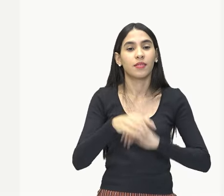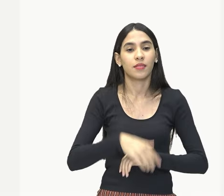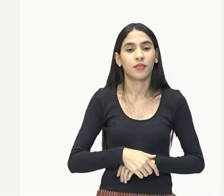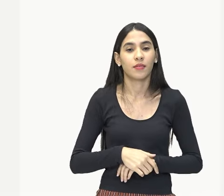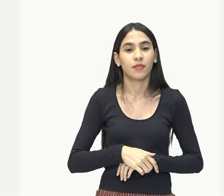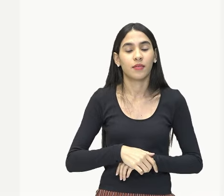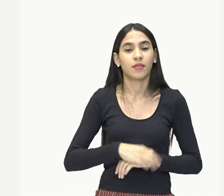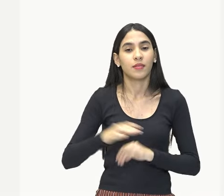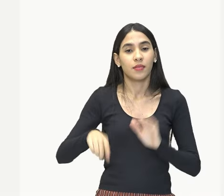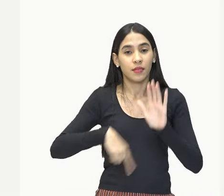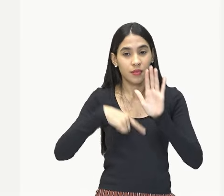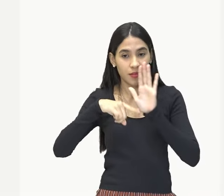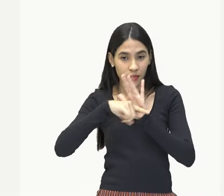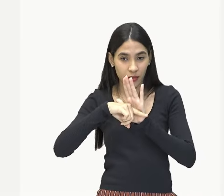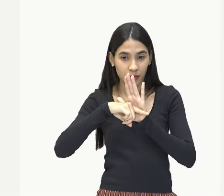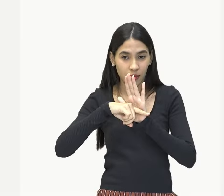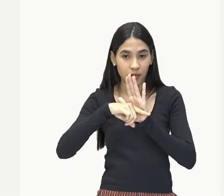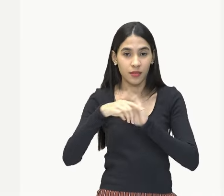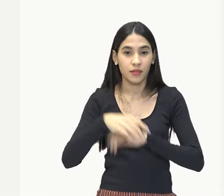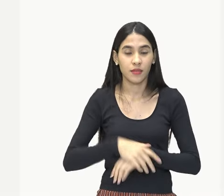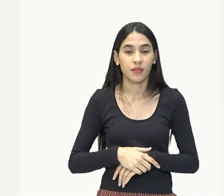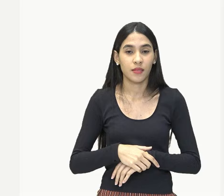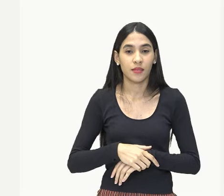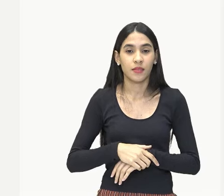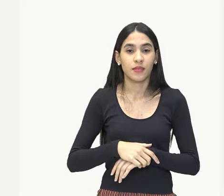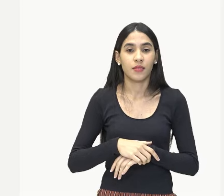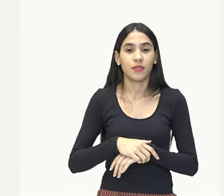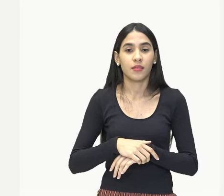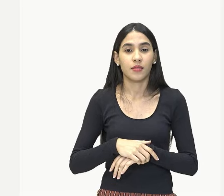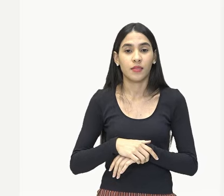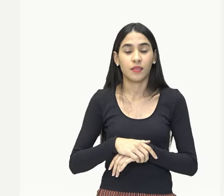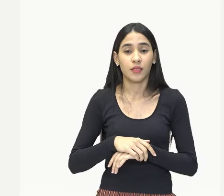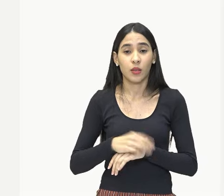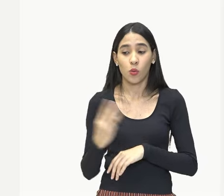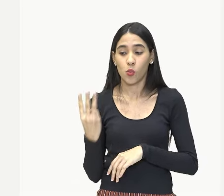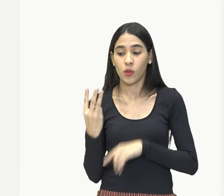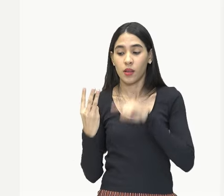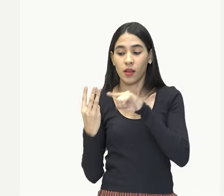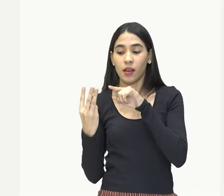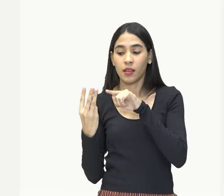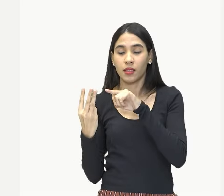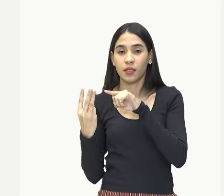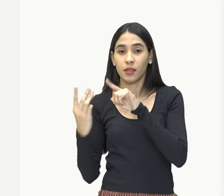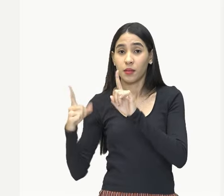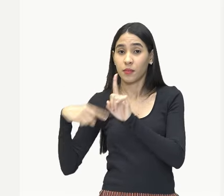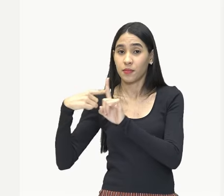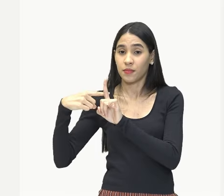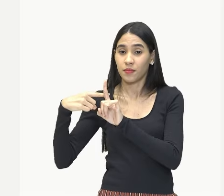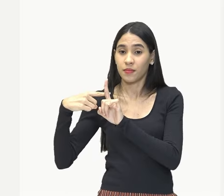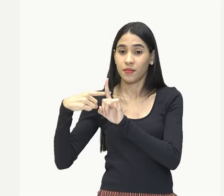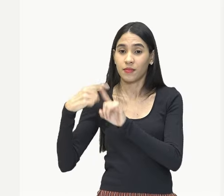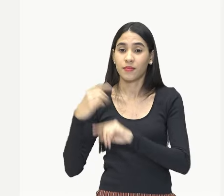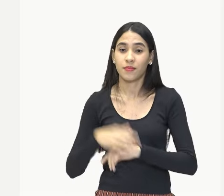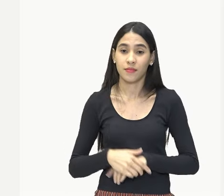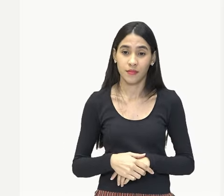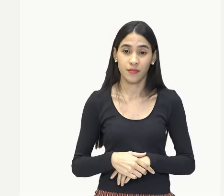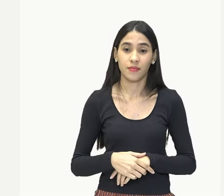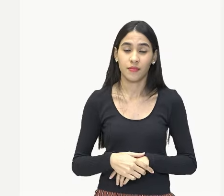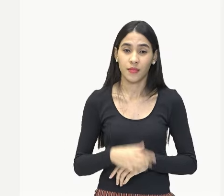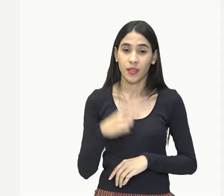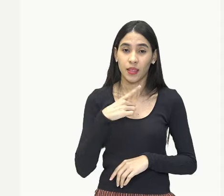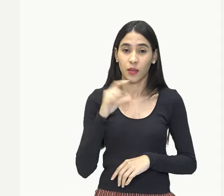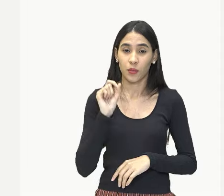o segundo é negativo, mas o terceiro, ele já é positivo. Então, nós temos